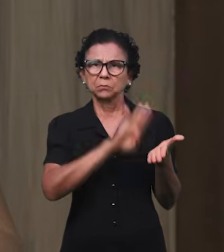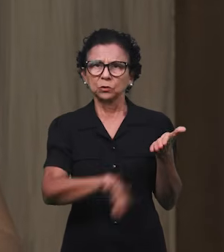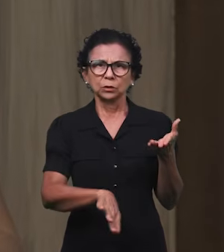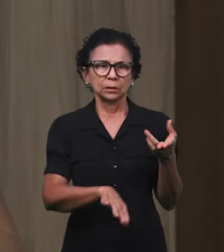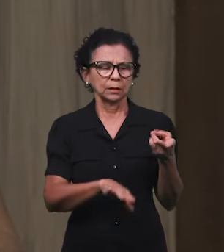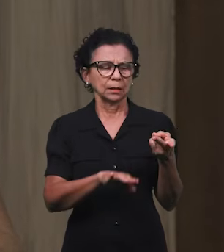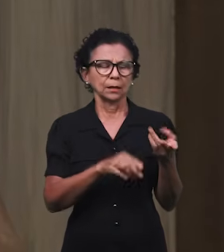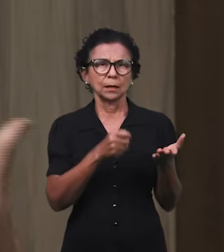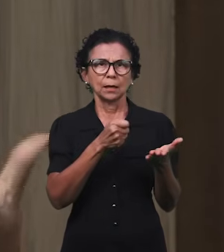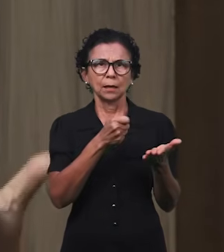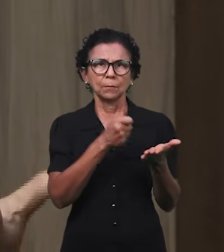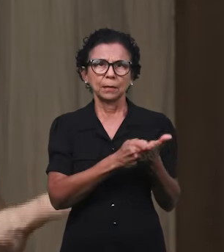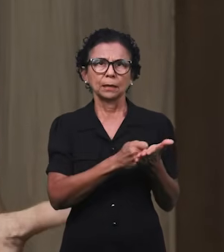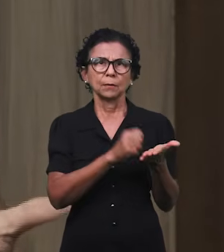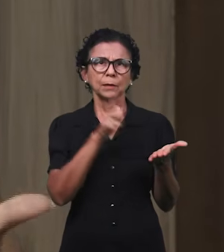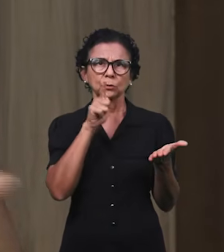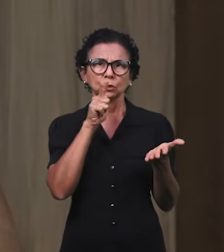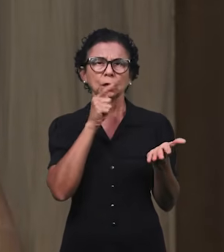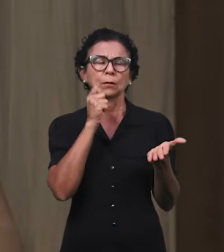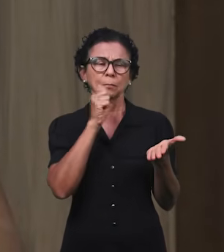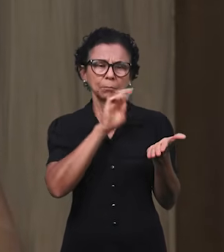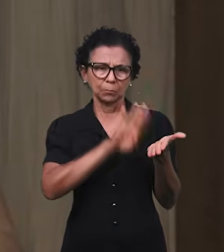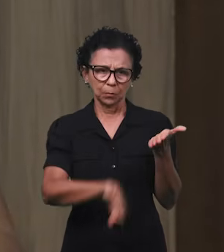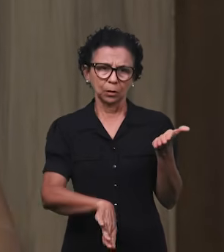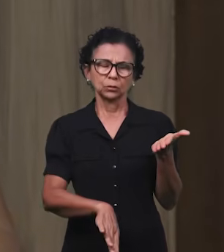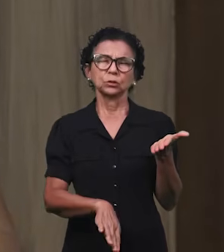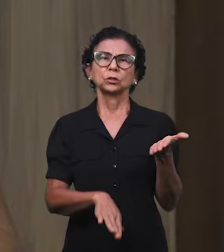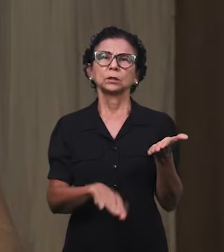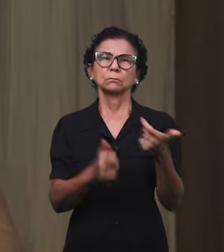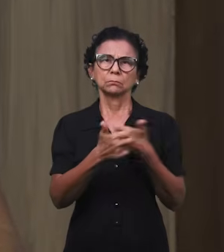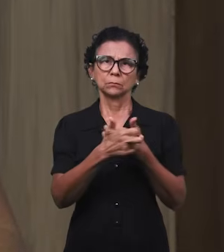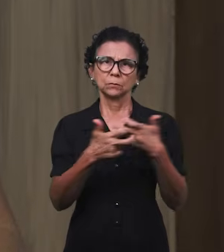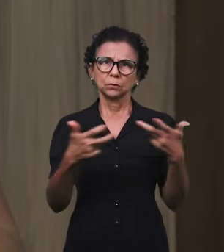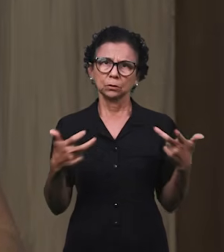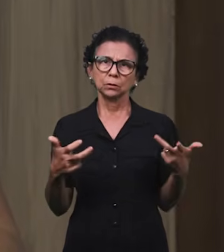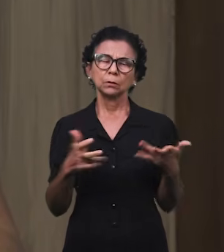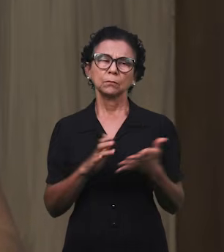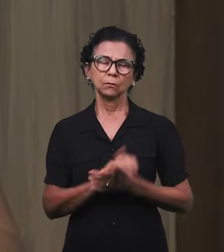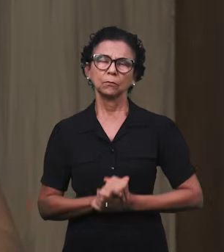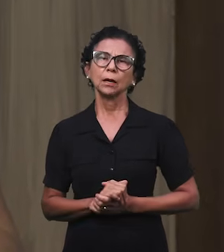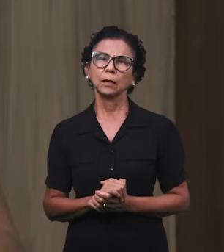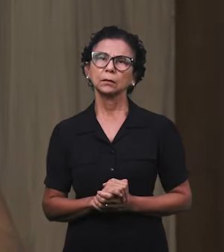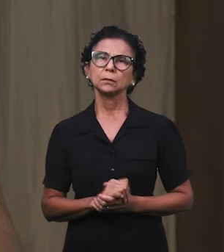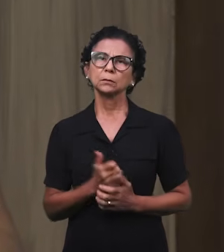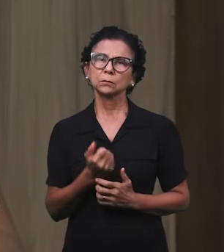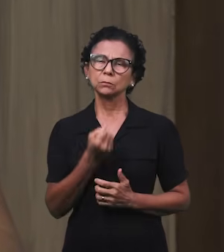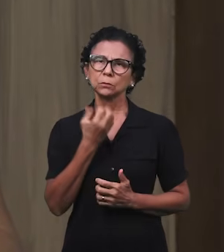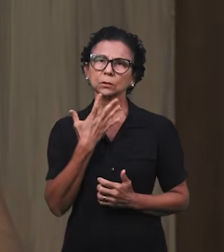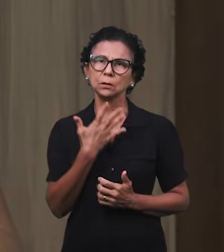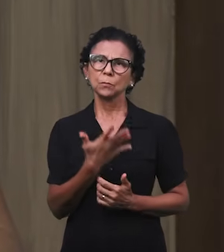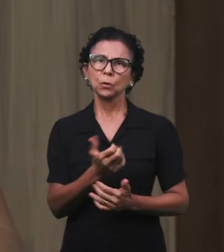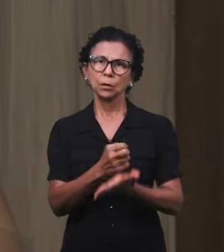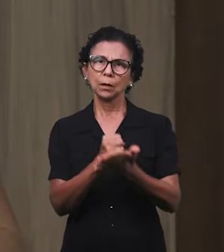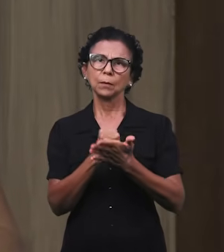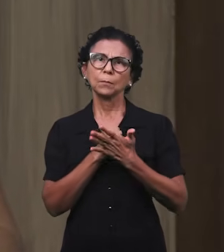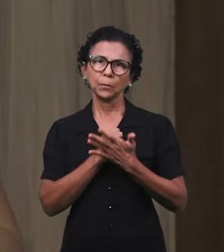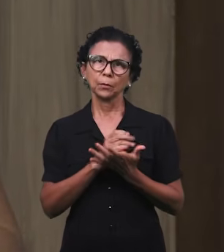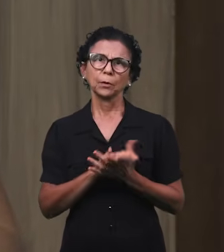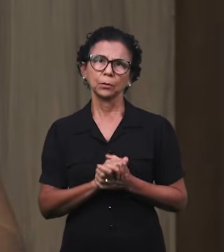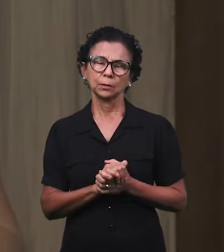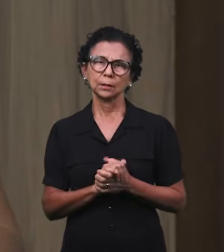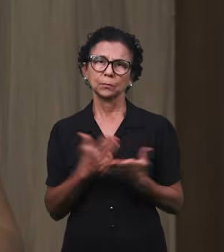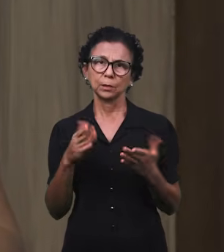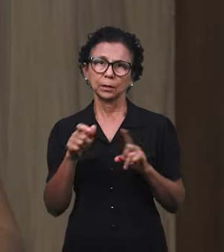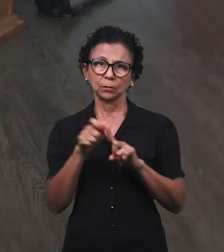tem, dentre outros, muitos benefícios que o paciente com fibromialgia pode ter mediante essa lei que foi